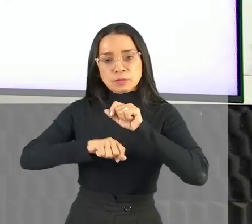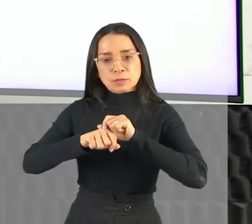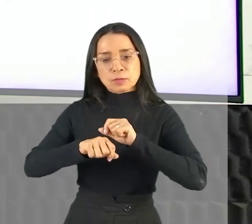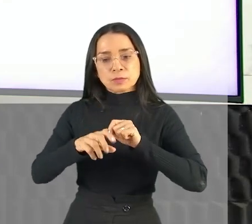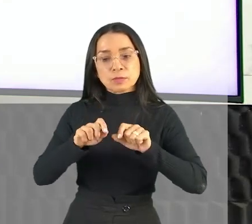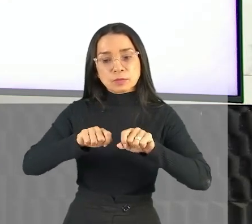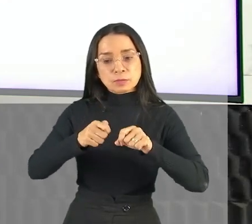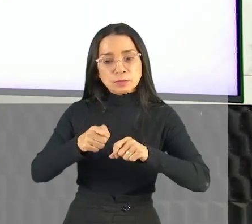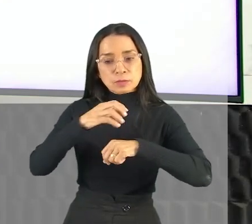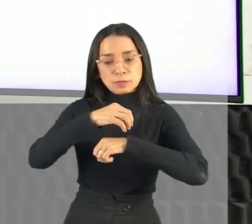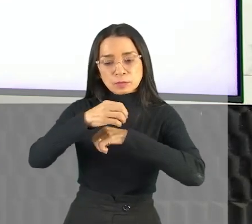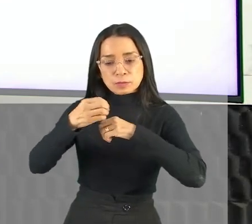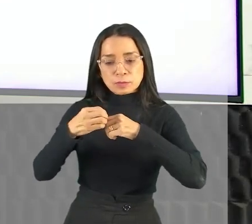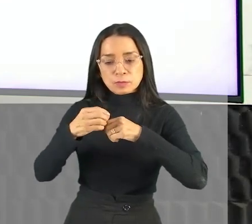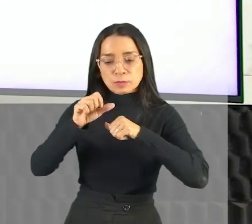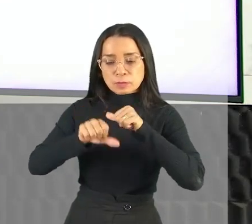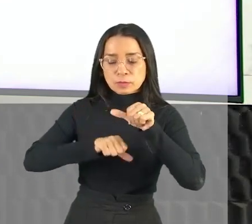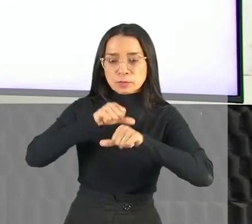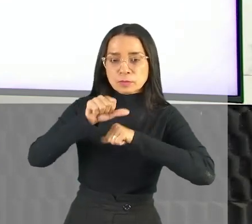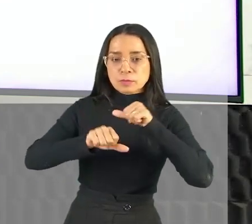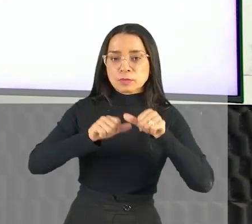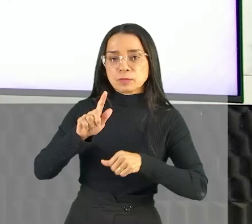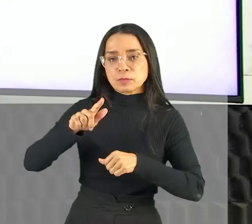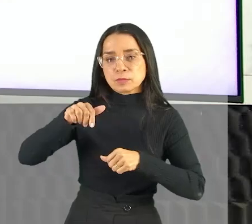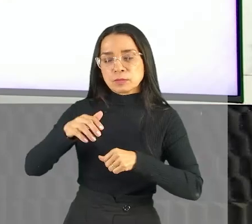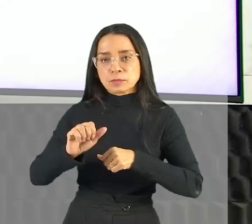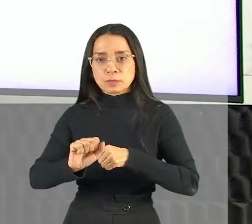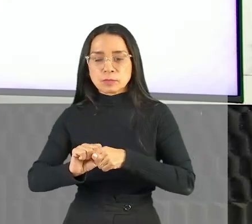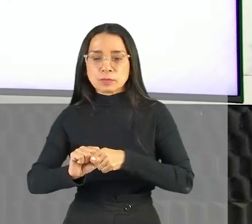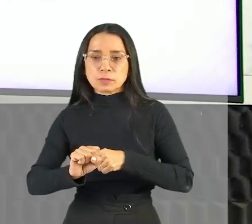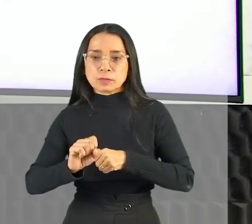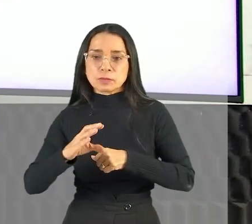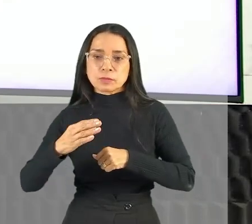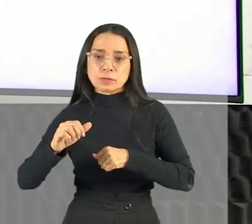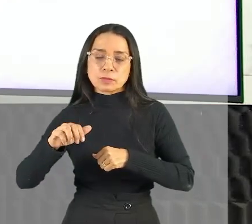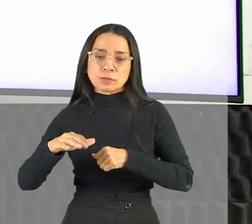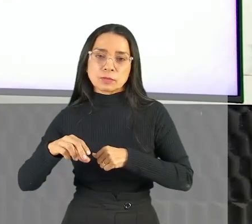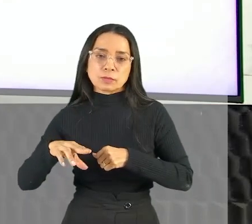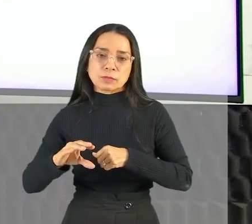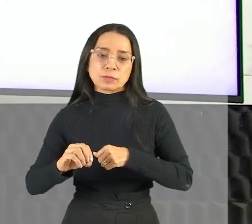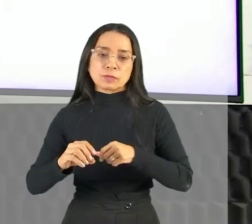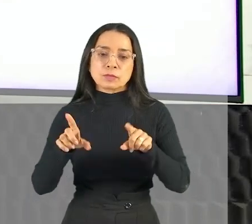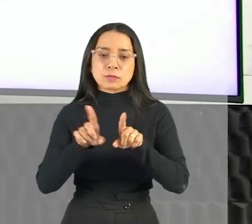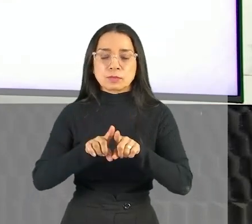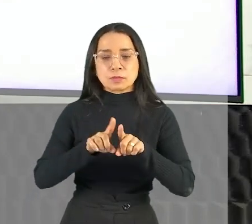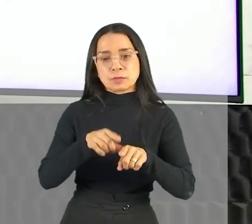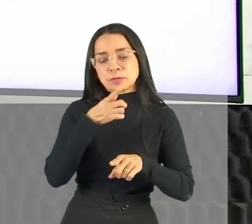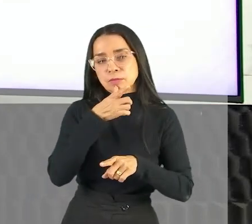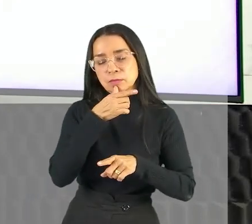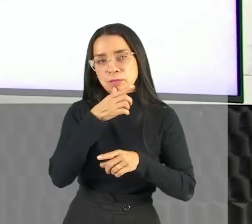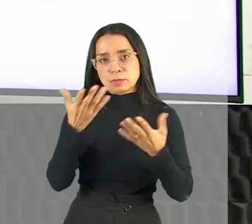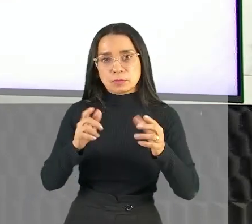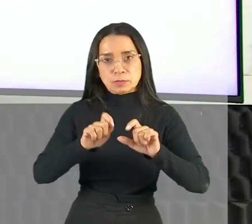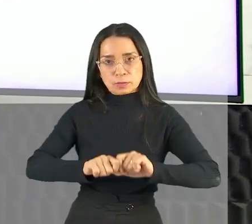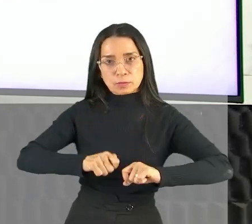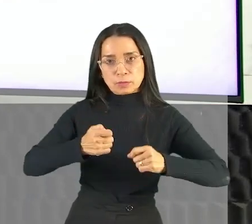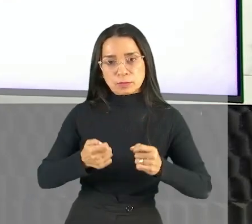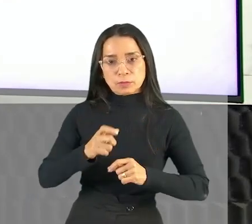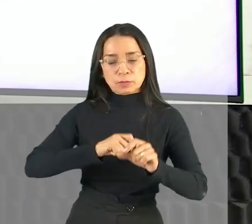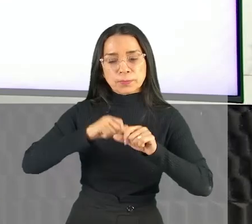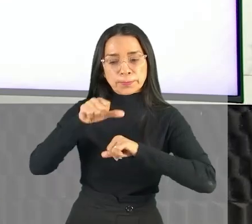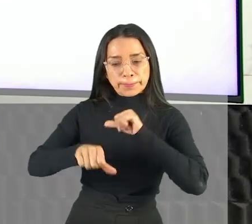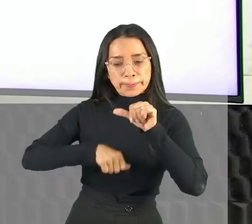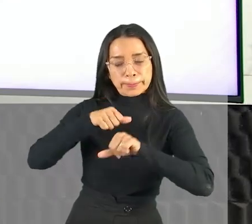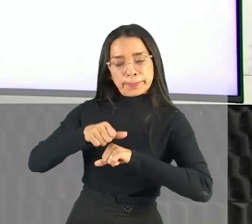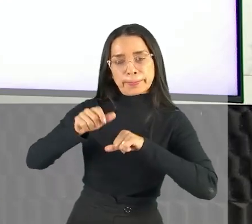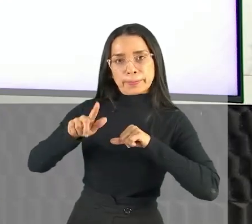molécula, quebra e transforma em gás carbônico e água. Molécula de glicose, né? Quebra na presença de oxigênio, quebra,